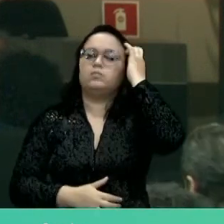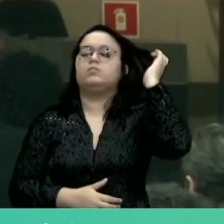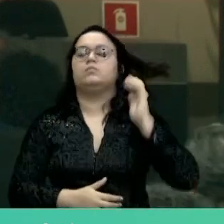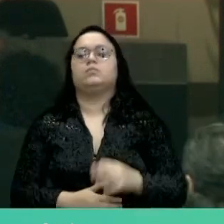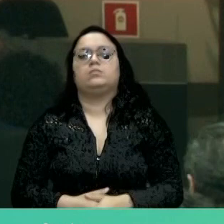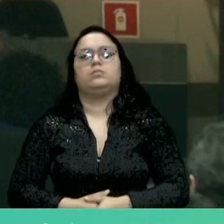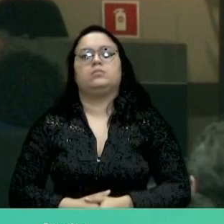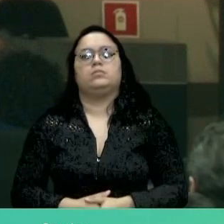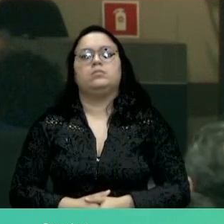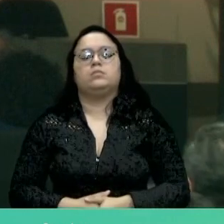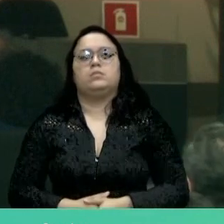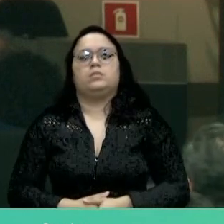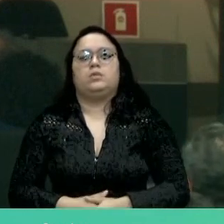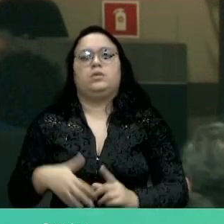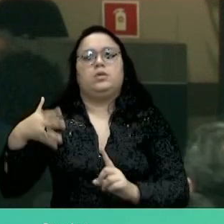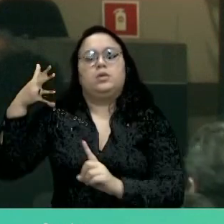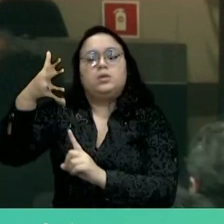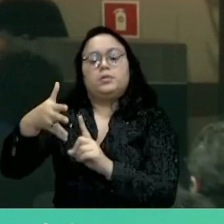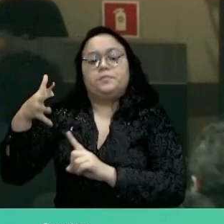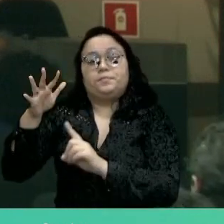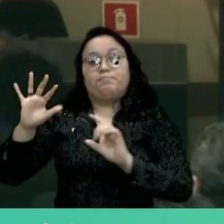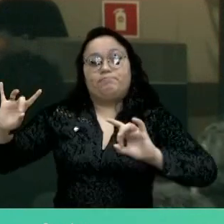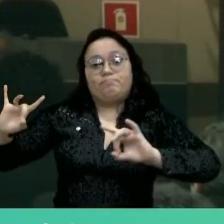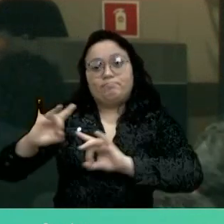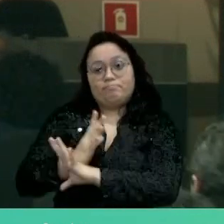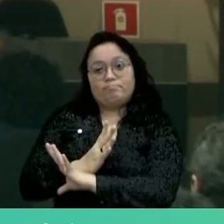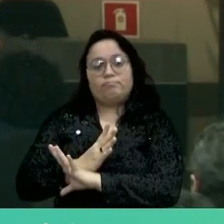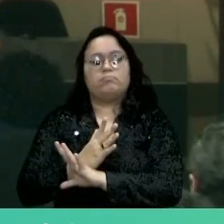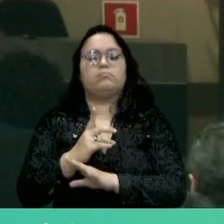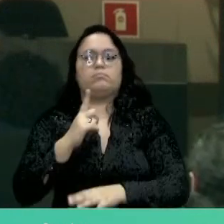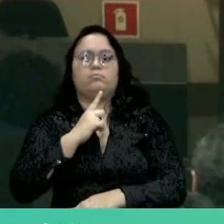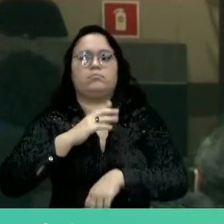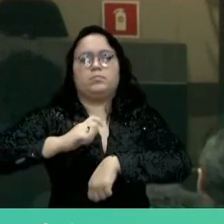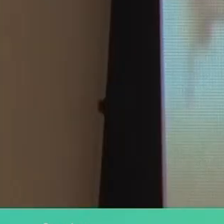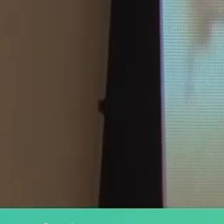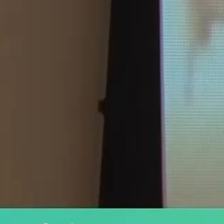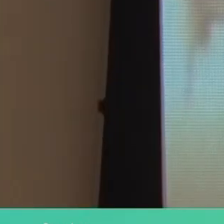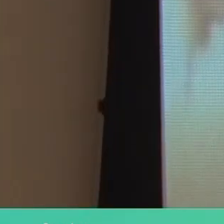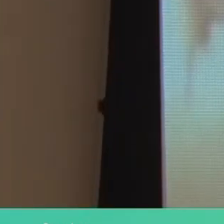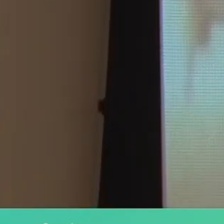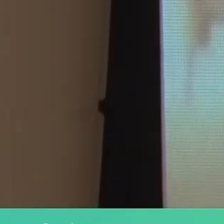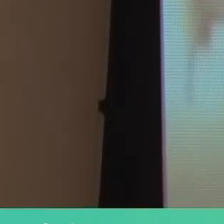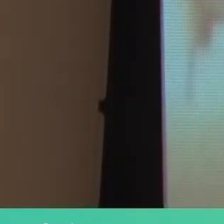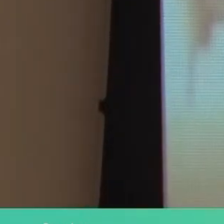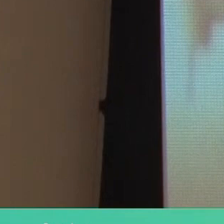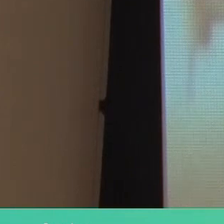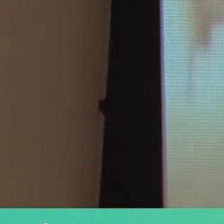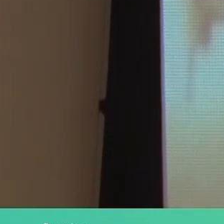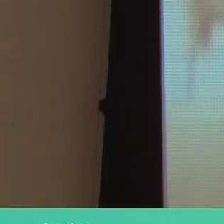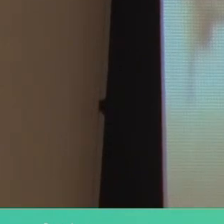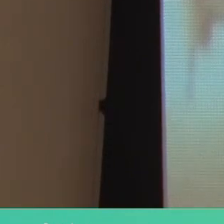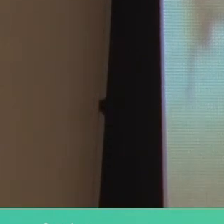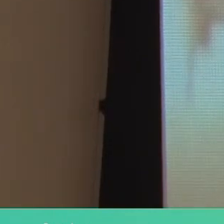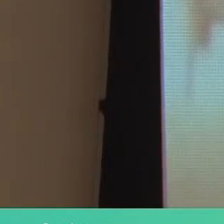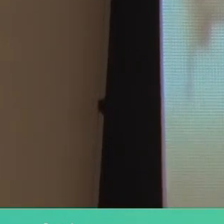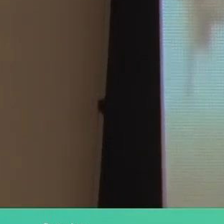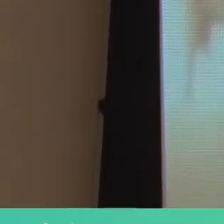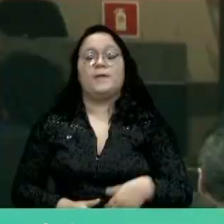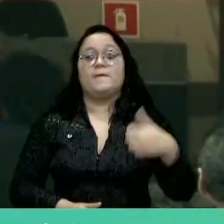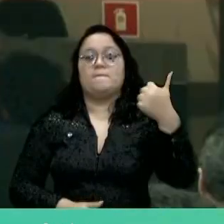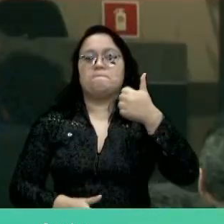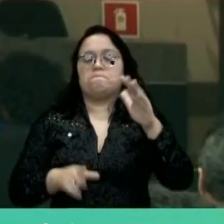Sempre após a palestra, nós estamos tendo aqui um momento de perguntas e respostas. Lá vai a primeira pergunta, hein? Vamos